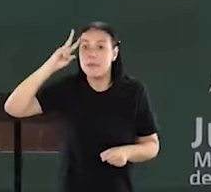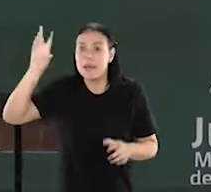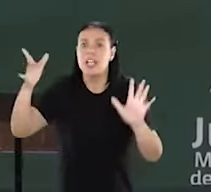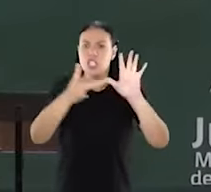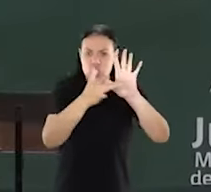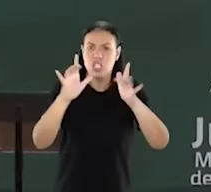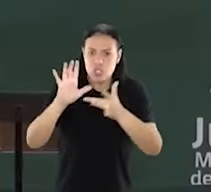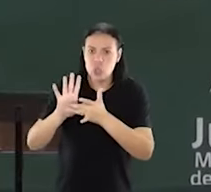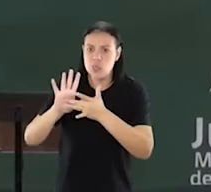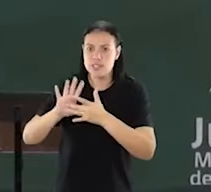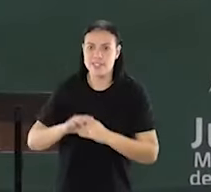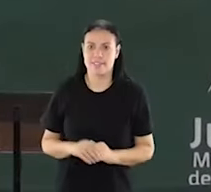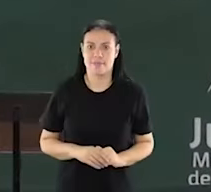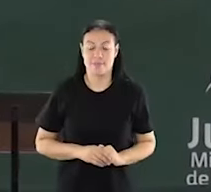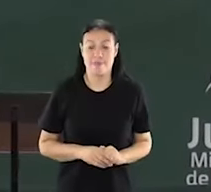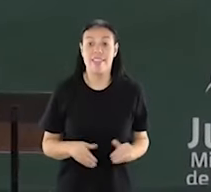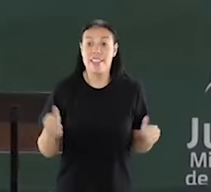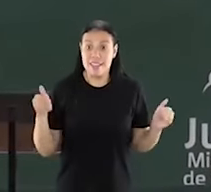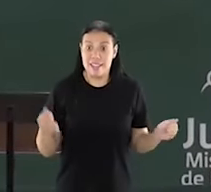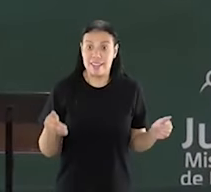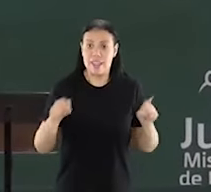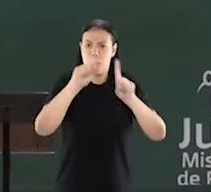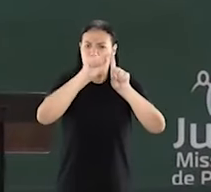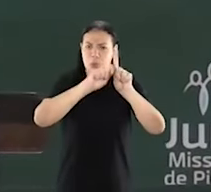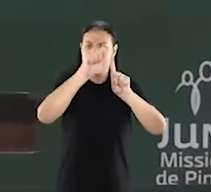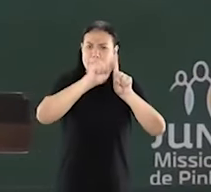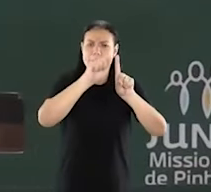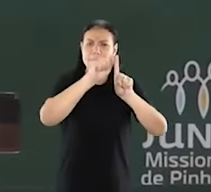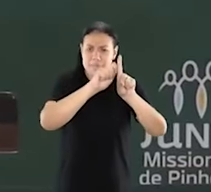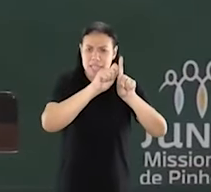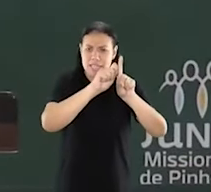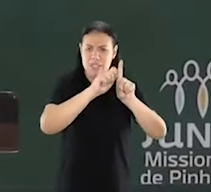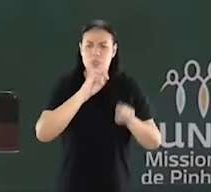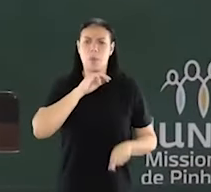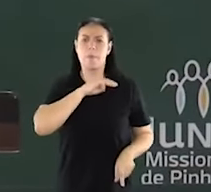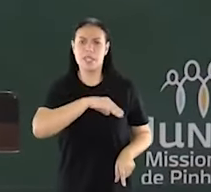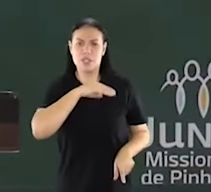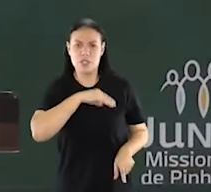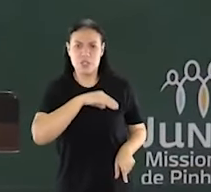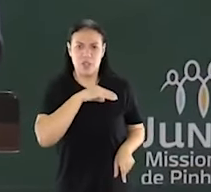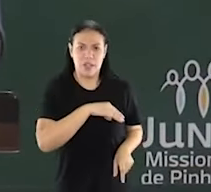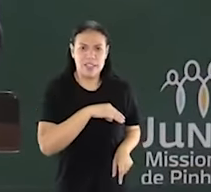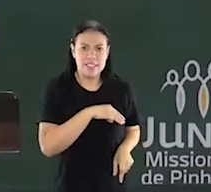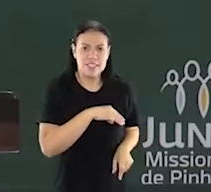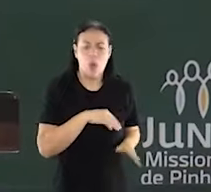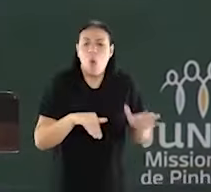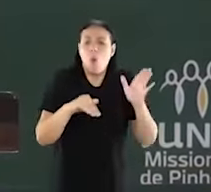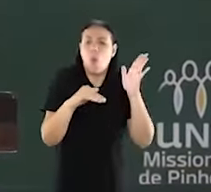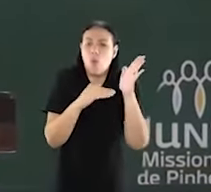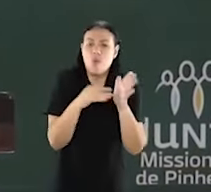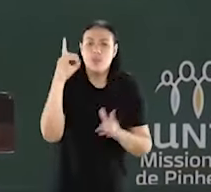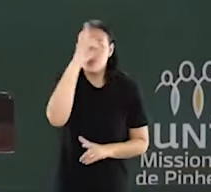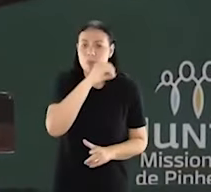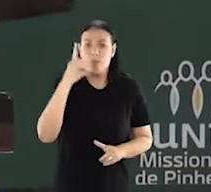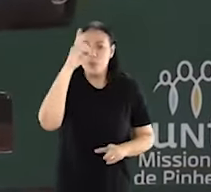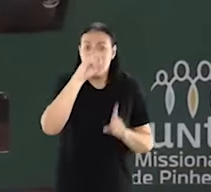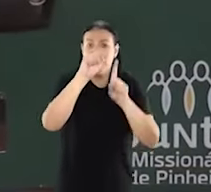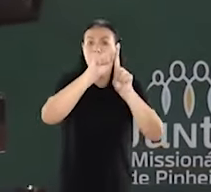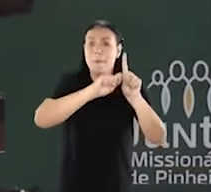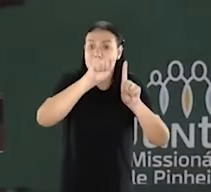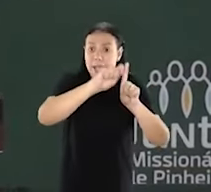E neste mês de missões, neste último domingo do mês, quando nós estamos pensando